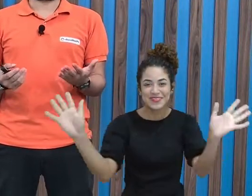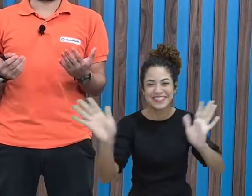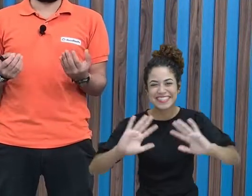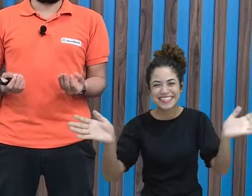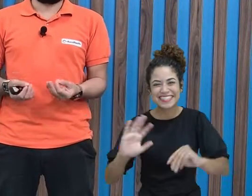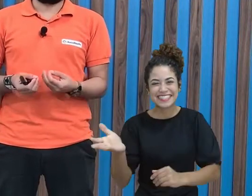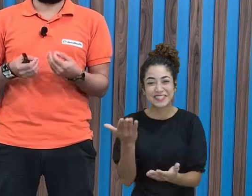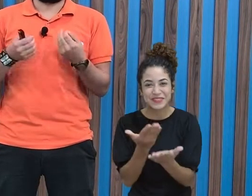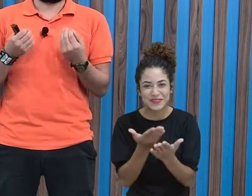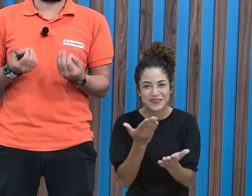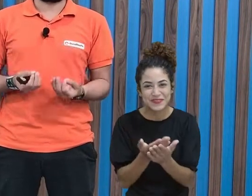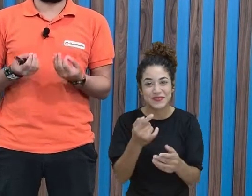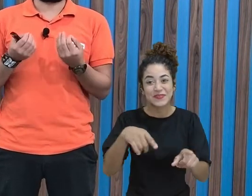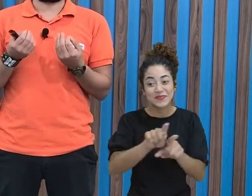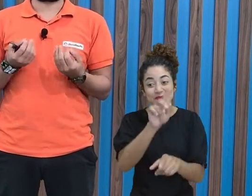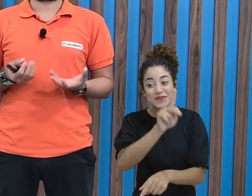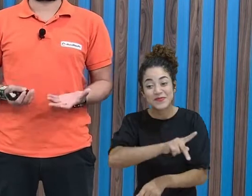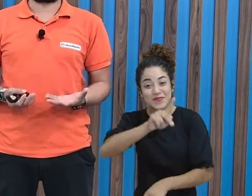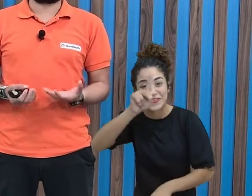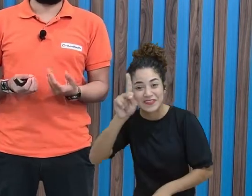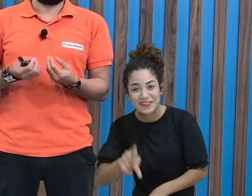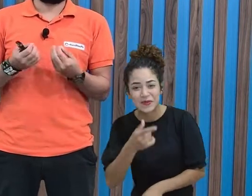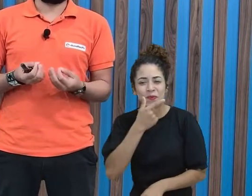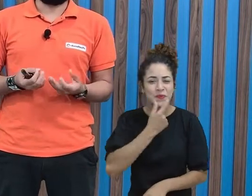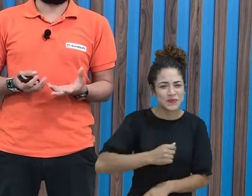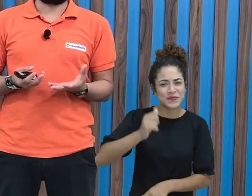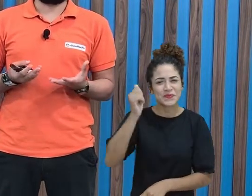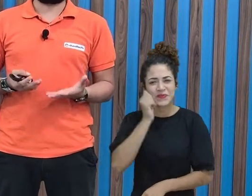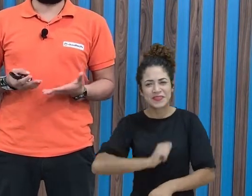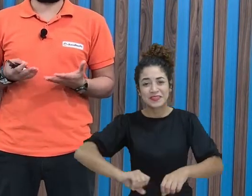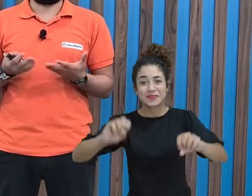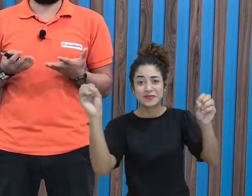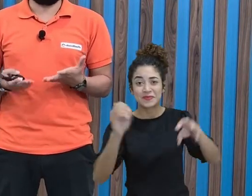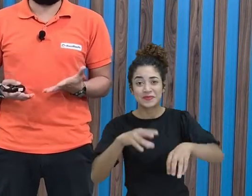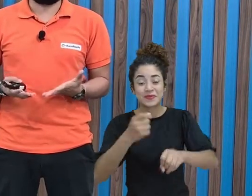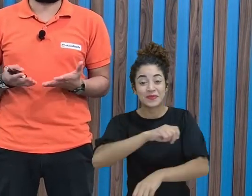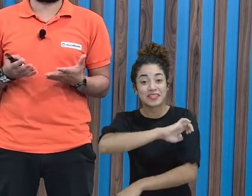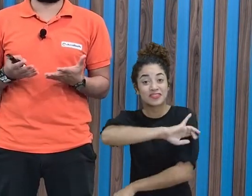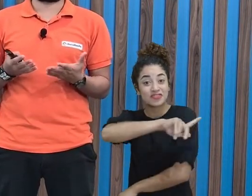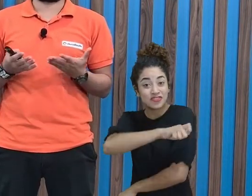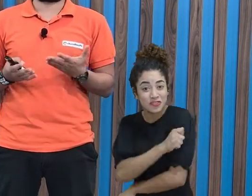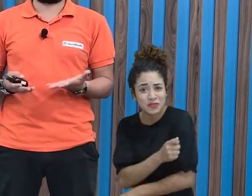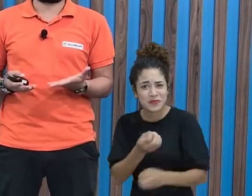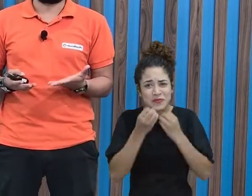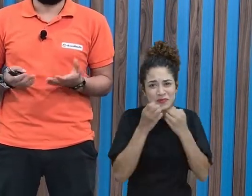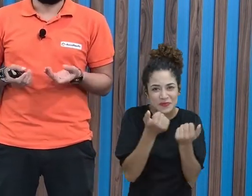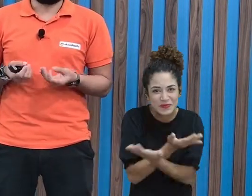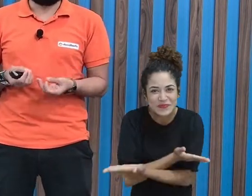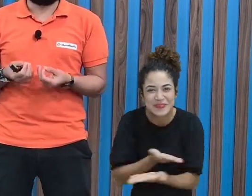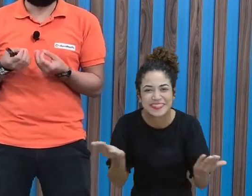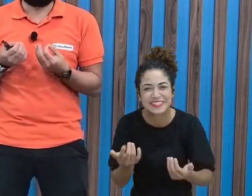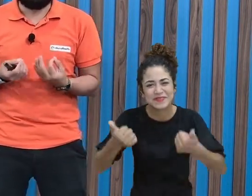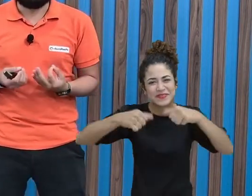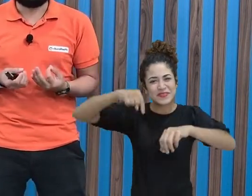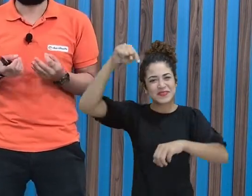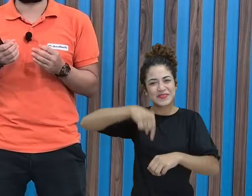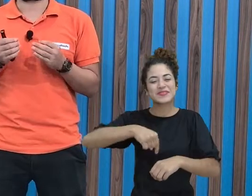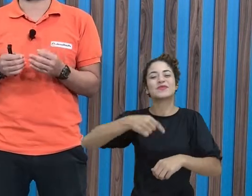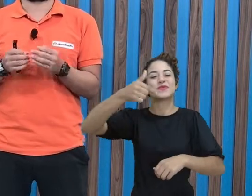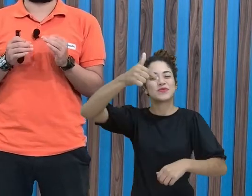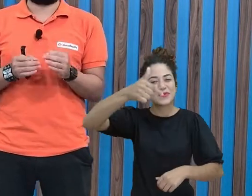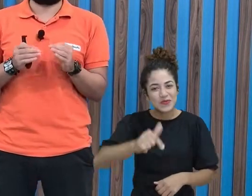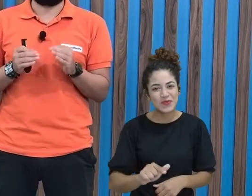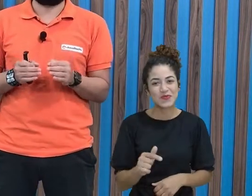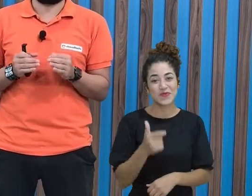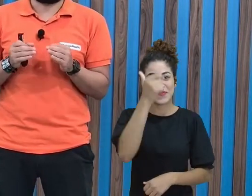Olá, estudantes, professores e professoras da educação de jovens e adultos, tudo bem com vocês? Estou aqui de volta,